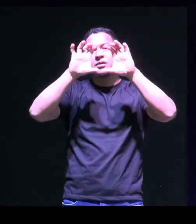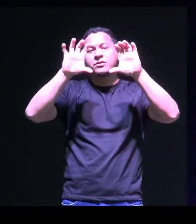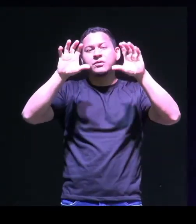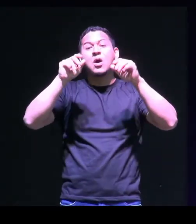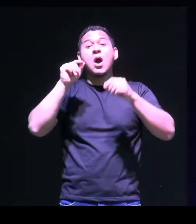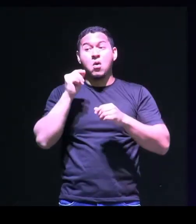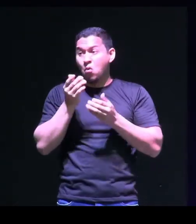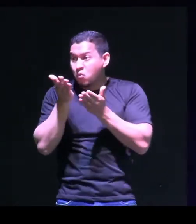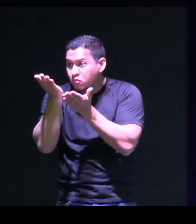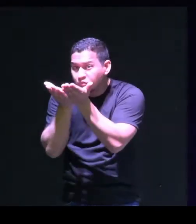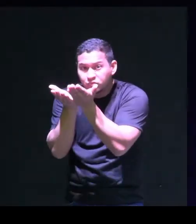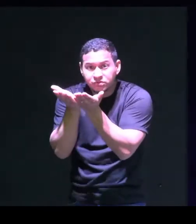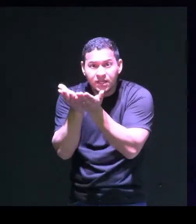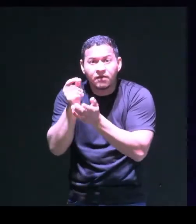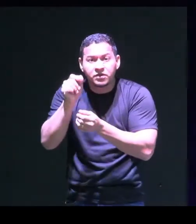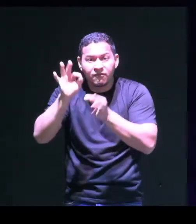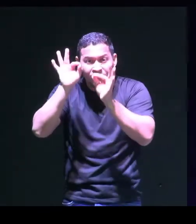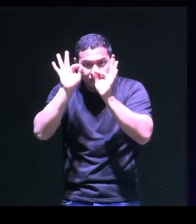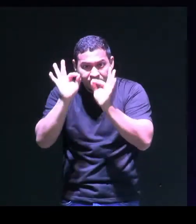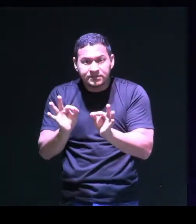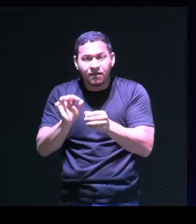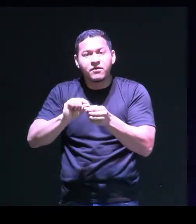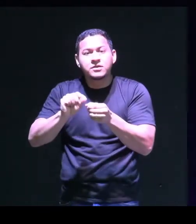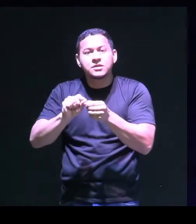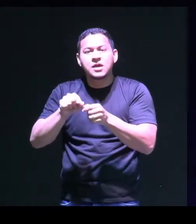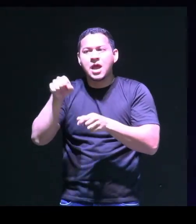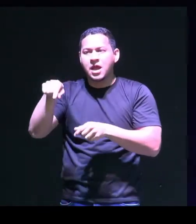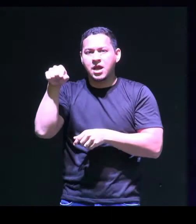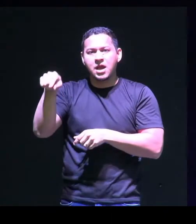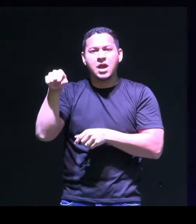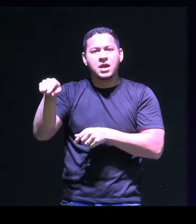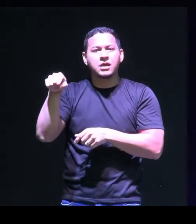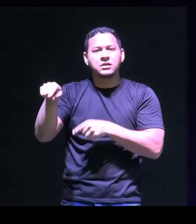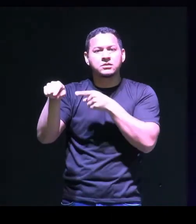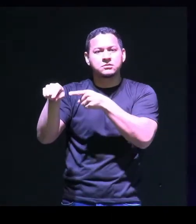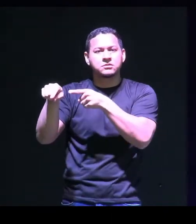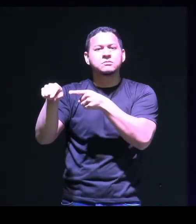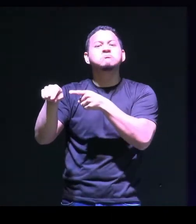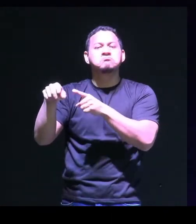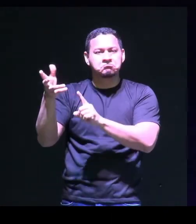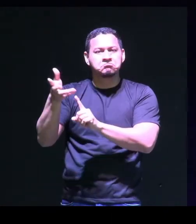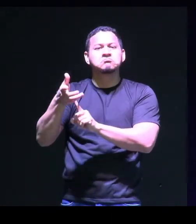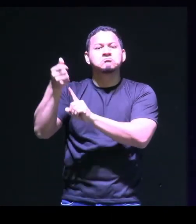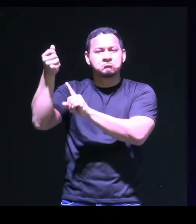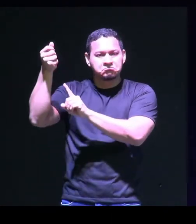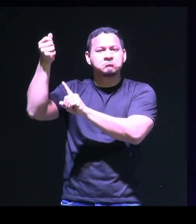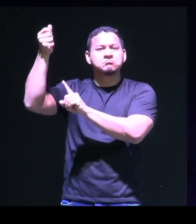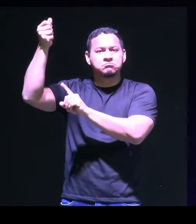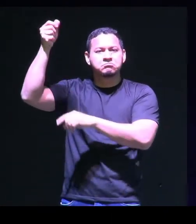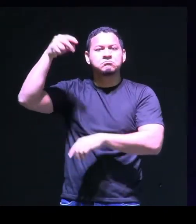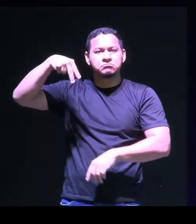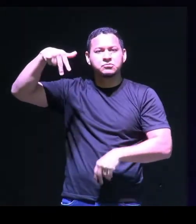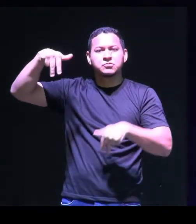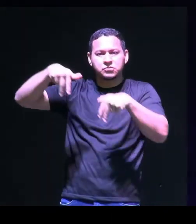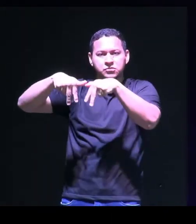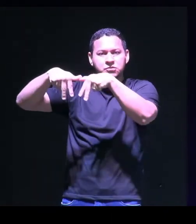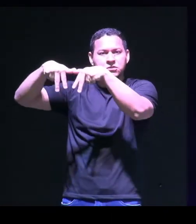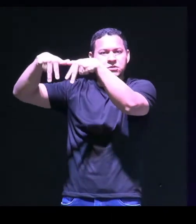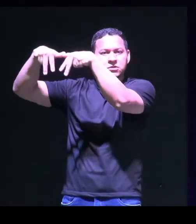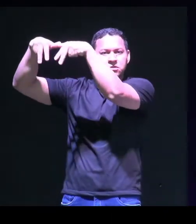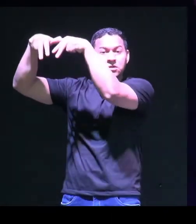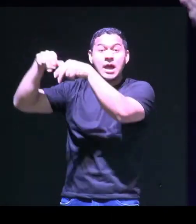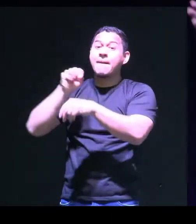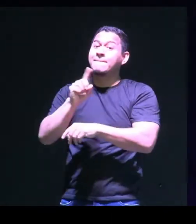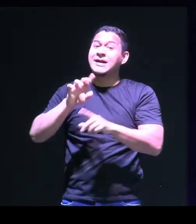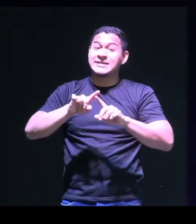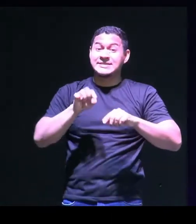fiel, fazendo aquilo que seu Senhor ordenou, a Bíblia diz que ele será recompensado. Mas se o servo